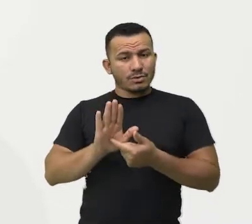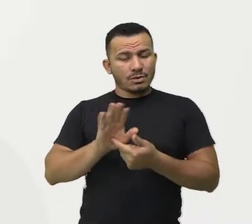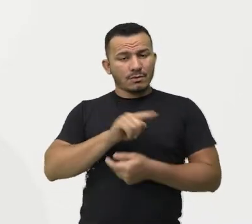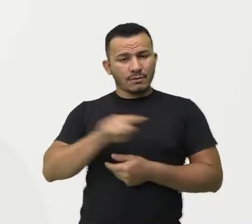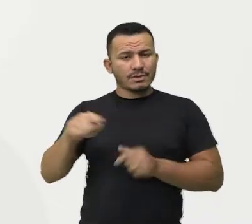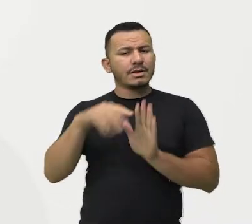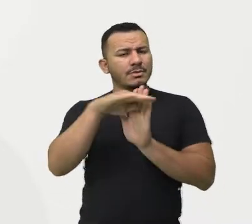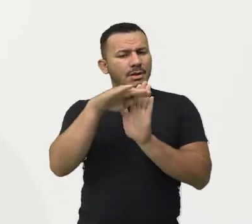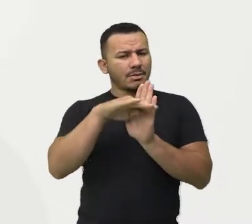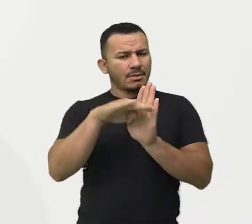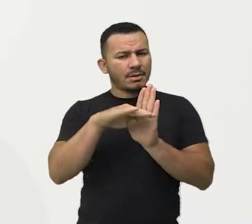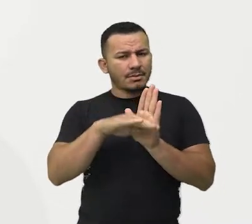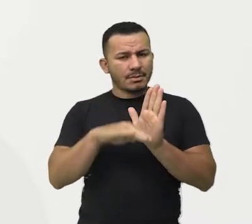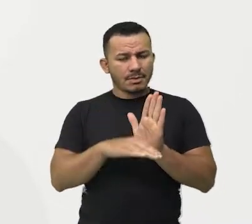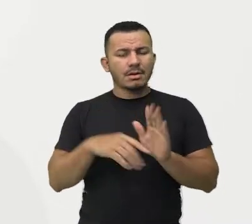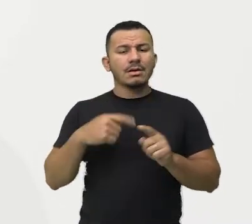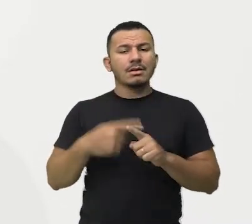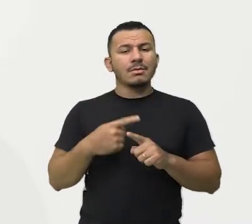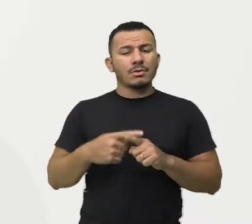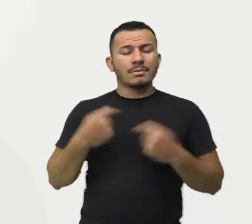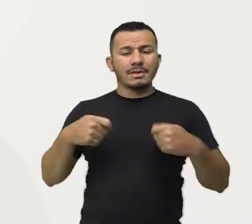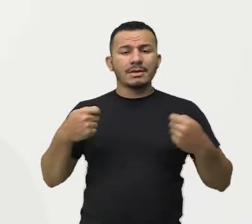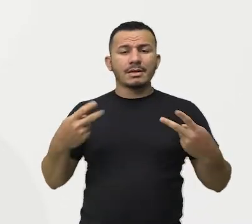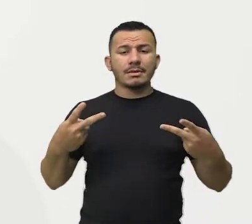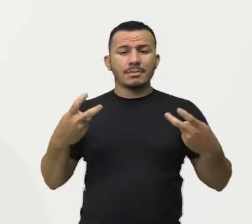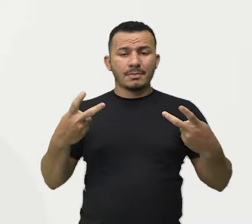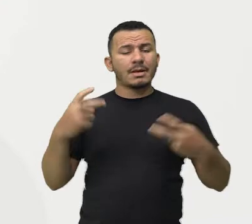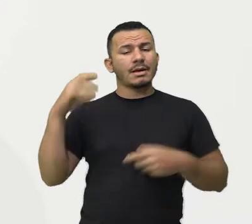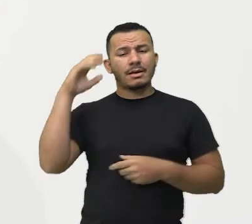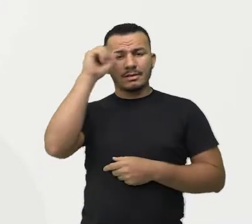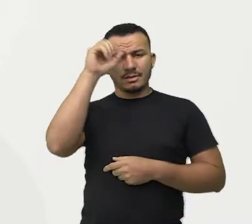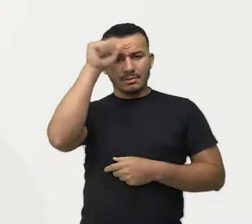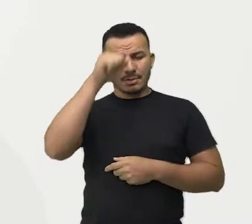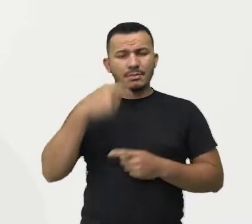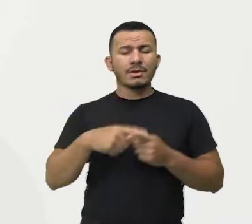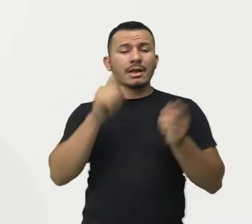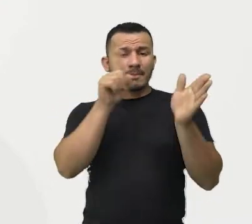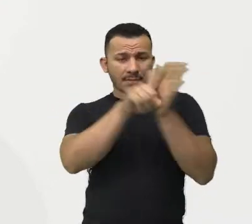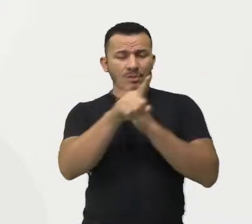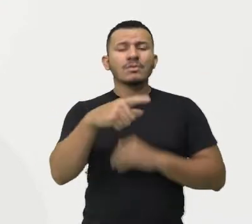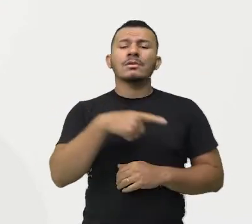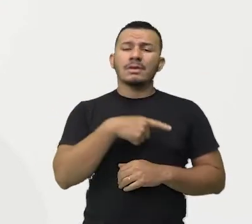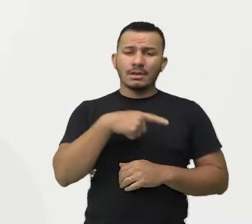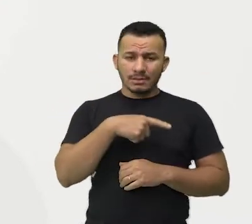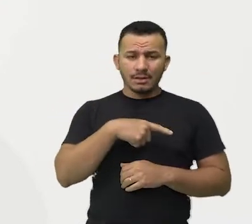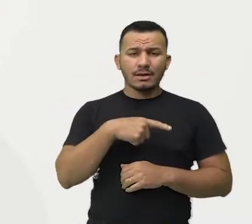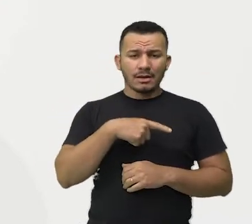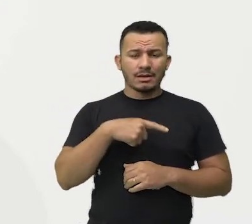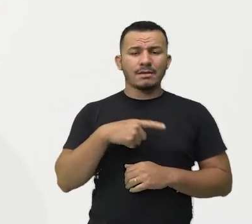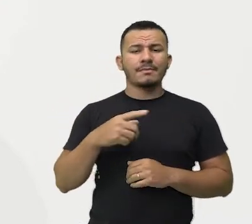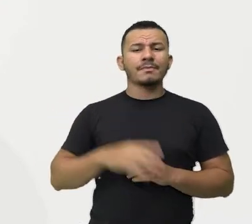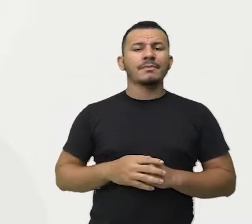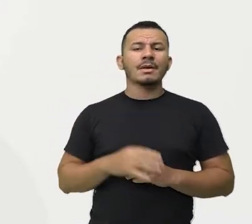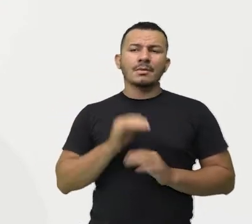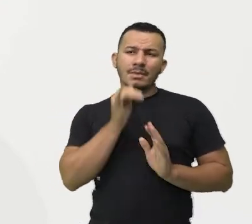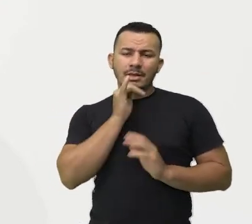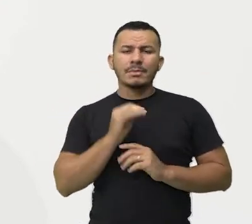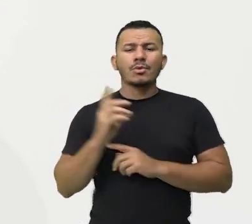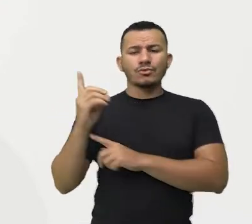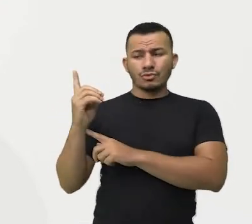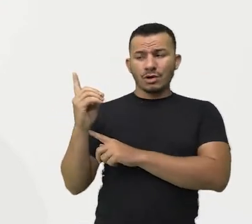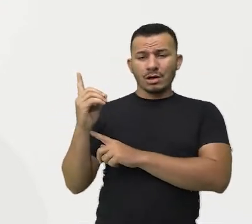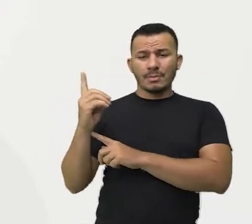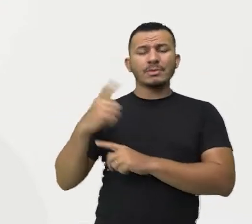porque nós vamos precisar saber bem identificar quem é raio e quem é o diâmetro, porque na resolução de problema a questão vai nos dar. Ela vai dizer,